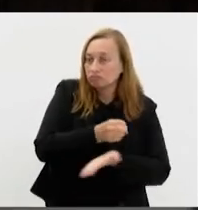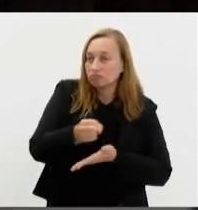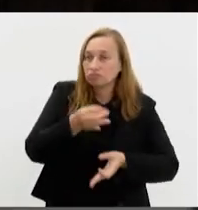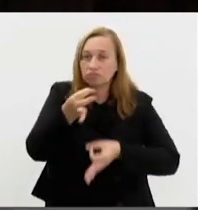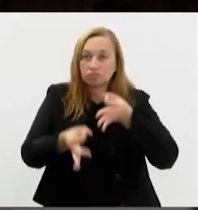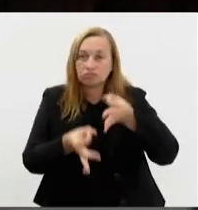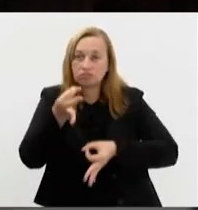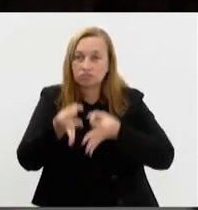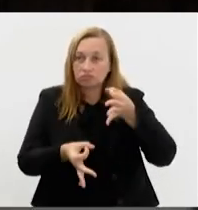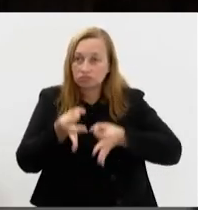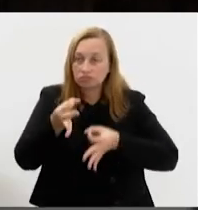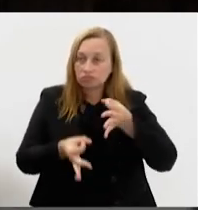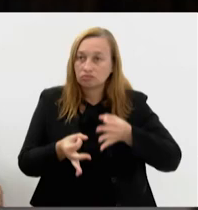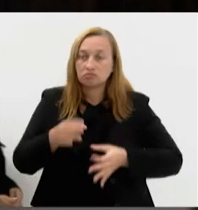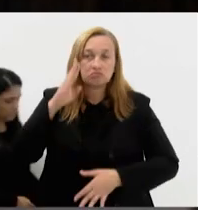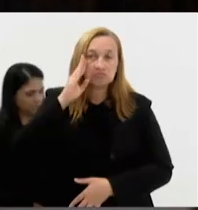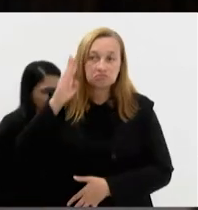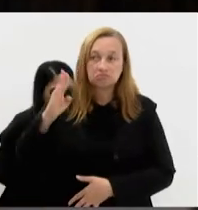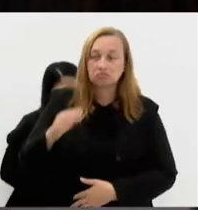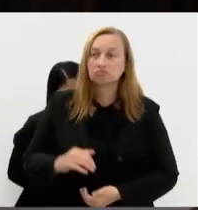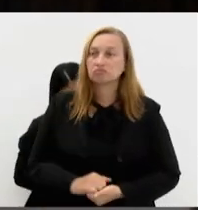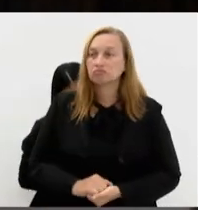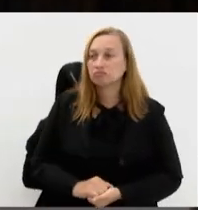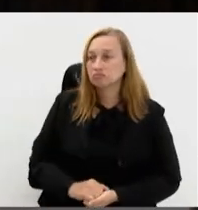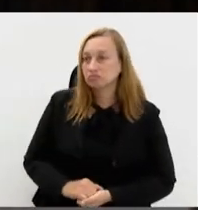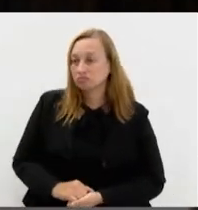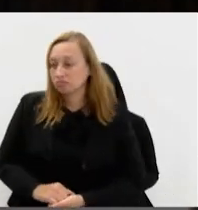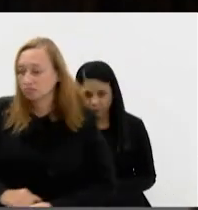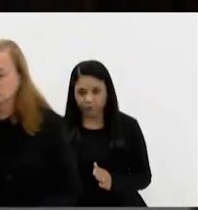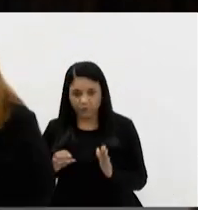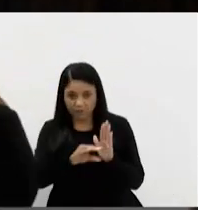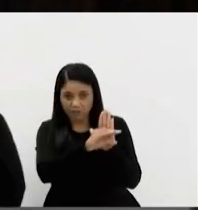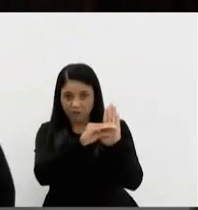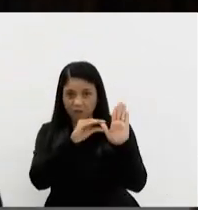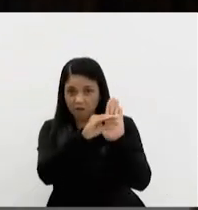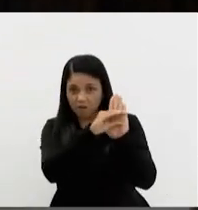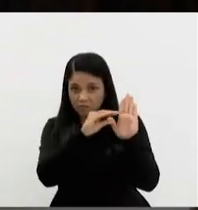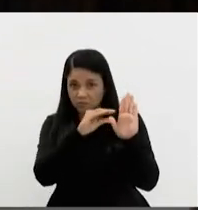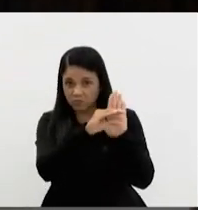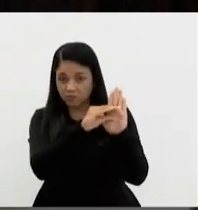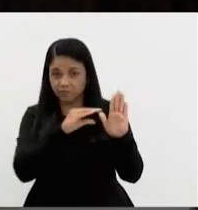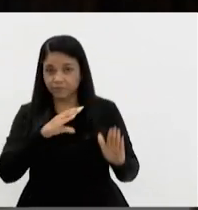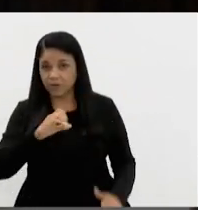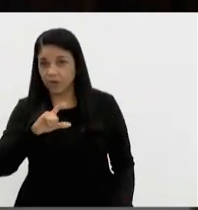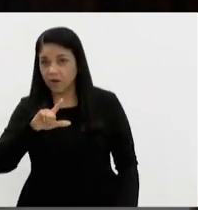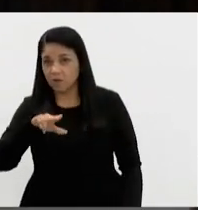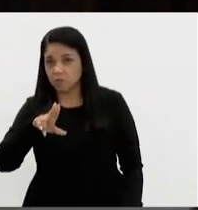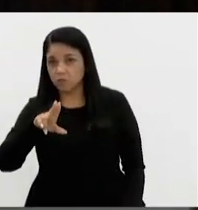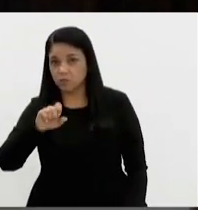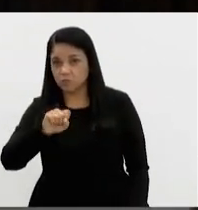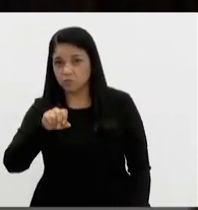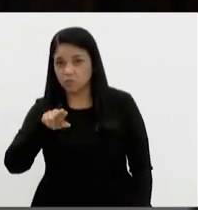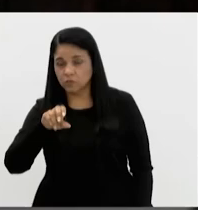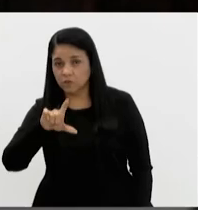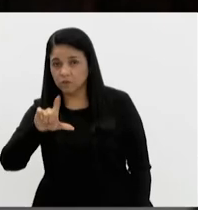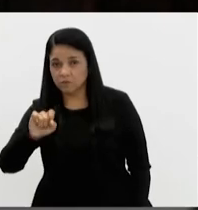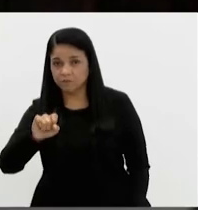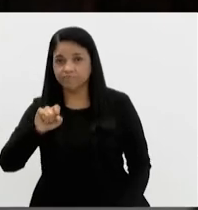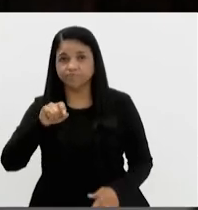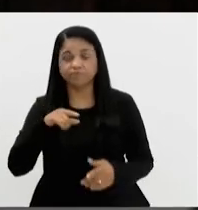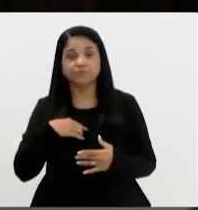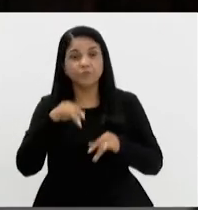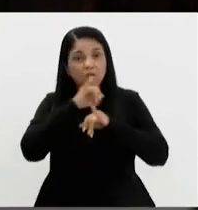inclusive de natureza Fundamental e portanto cláusulas pétreas para haver o combate efetivo da da